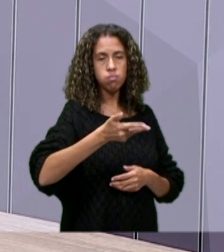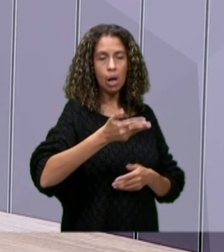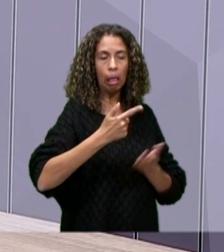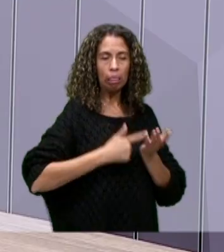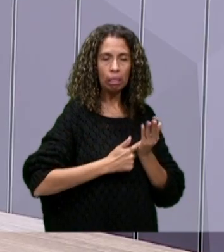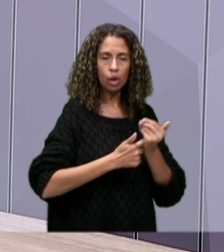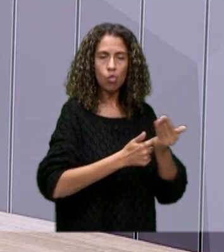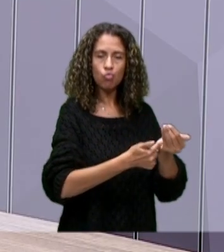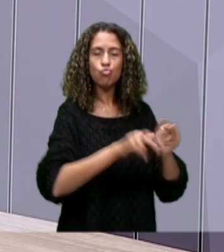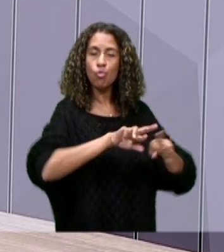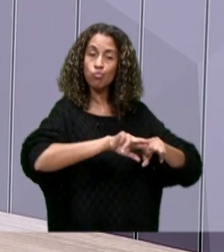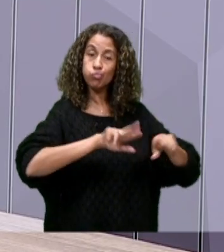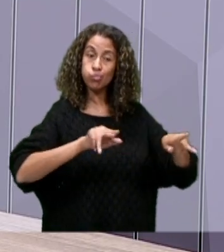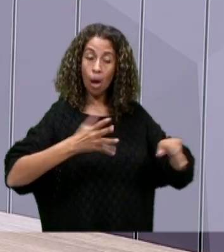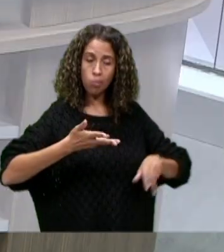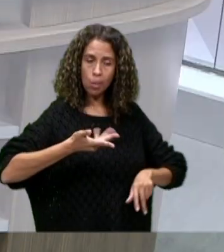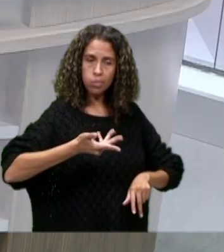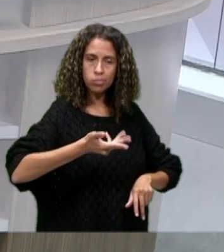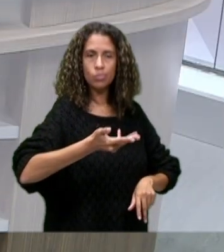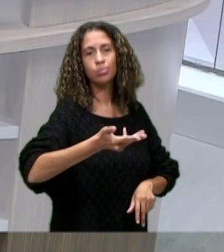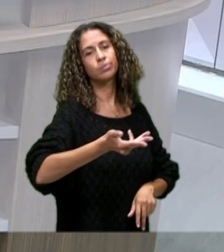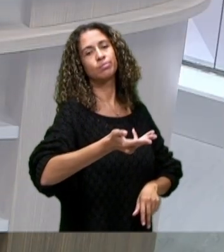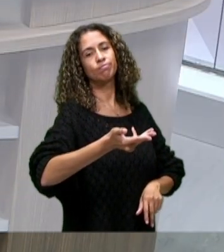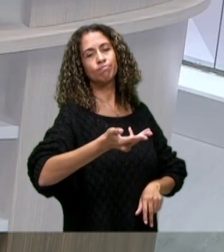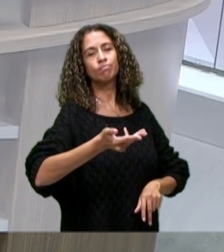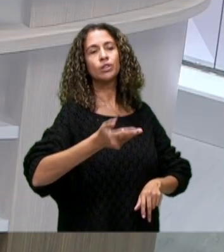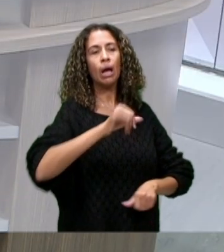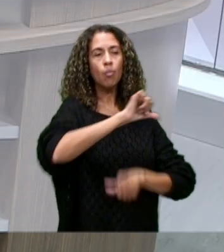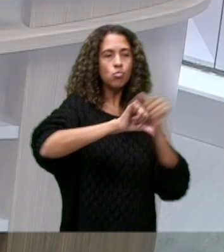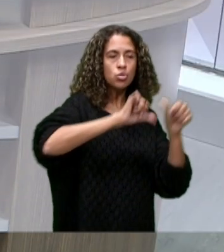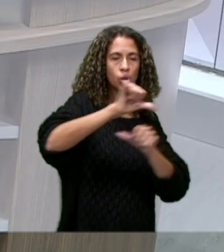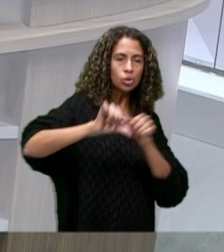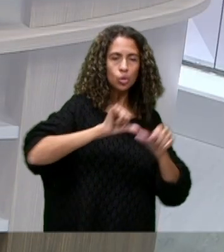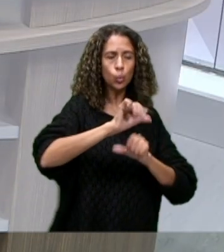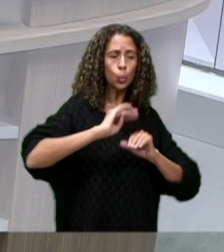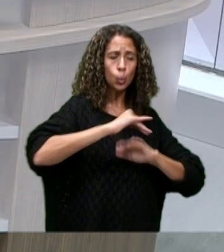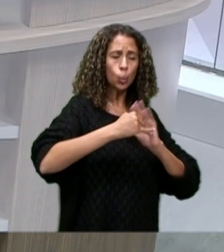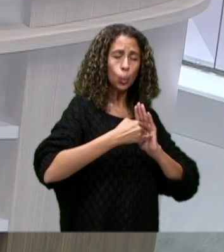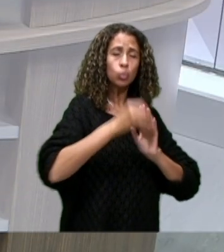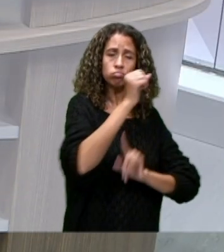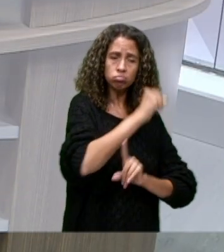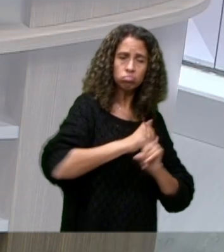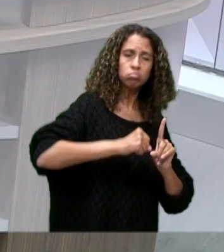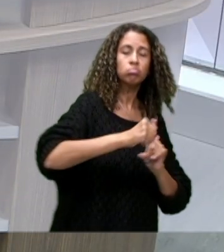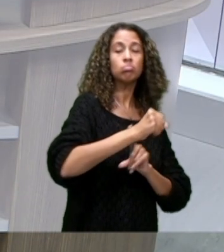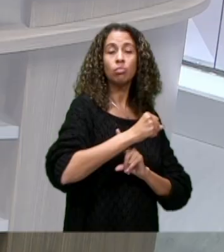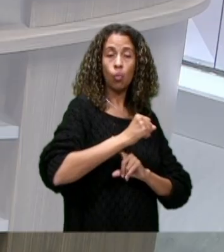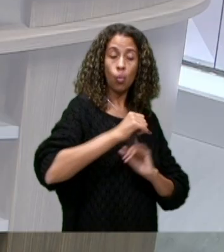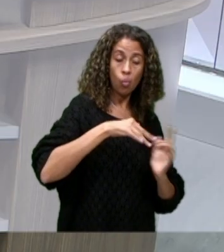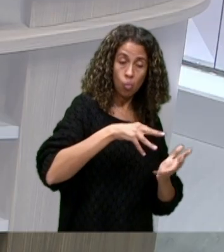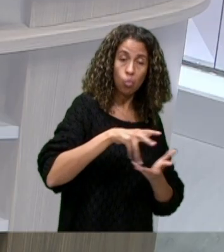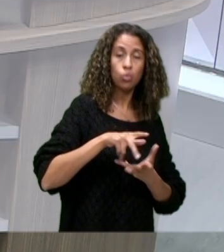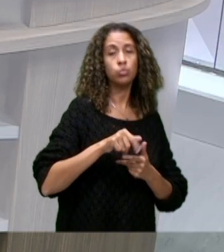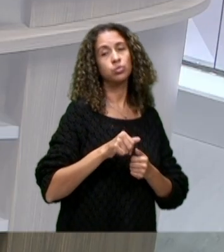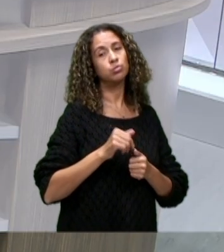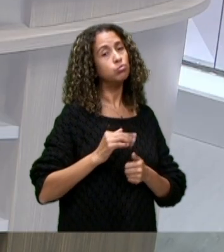coisas... na velocidade com que estão sendo modificadas e se modificando, é assustador,